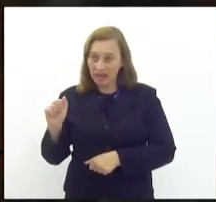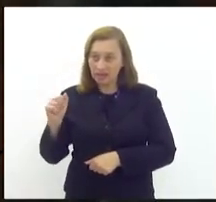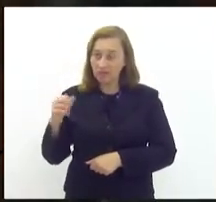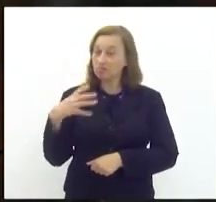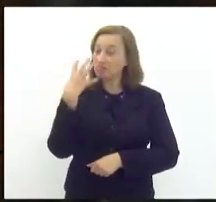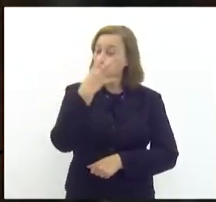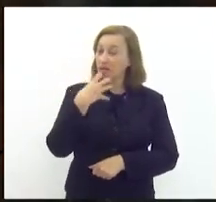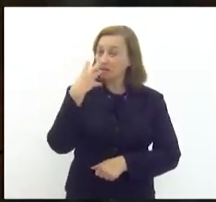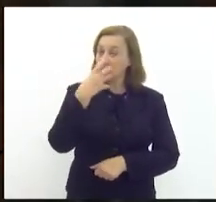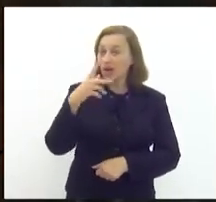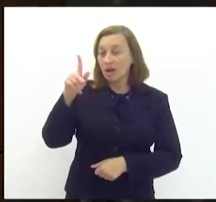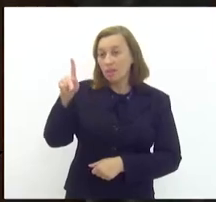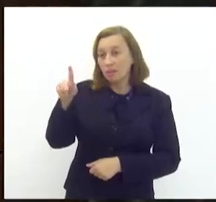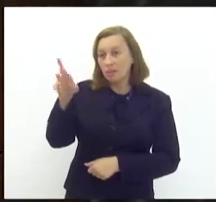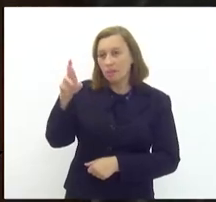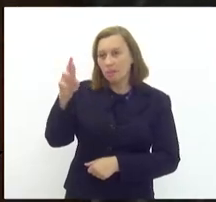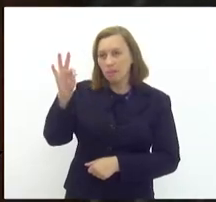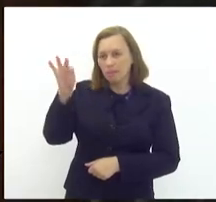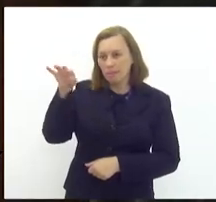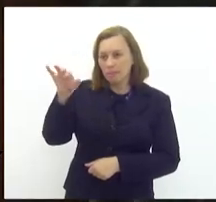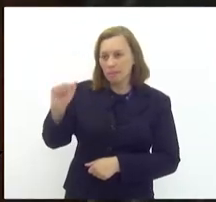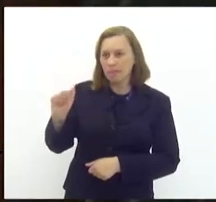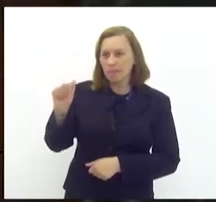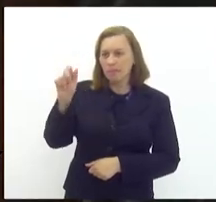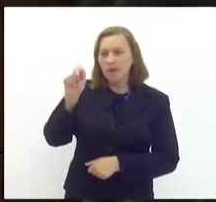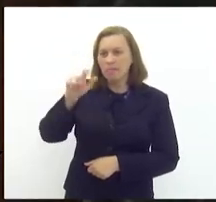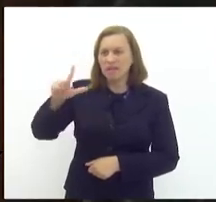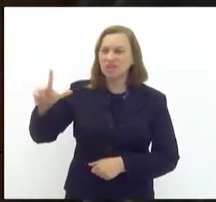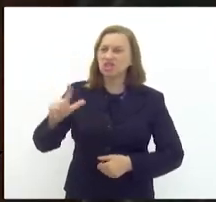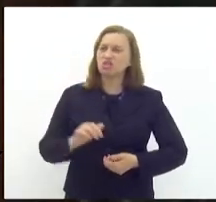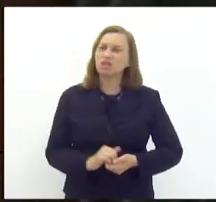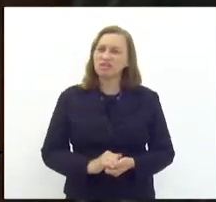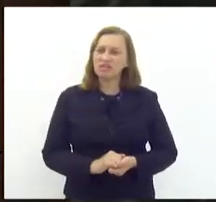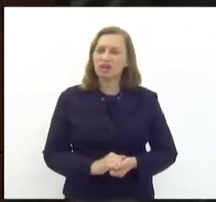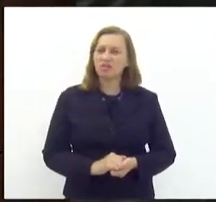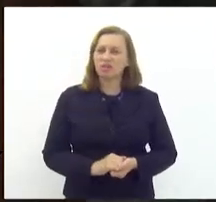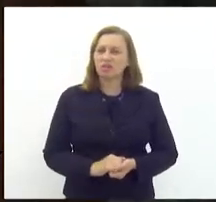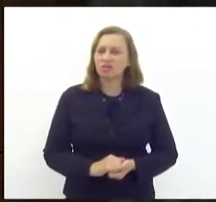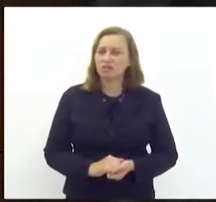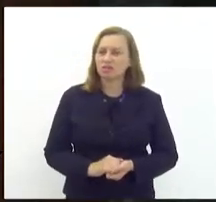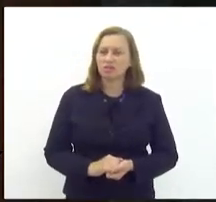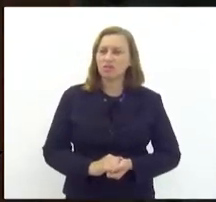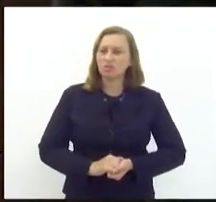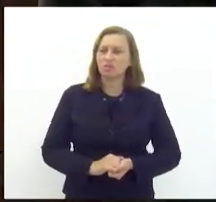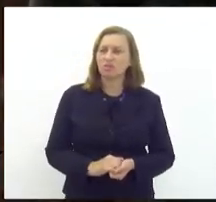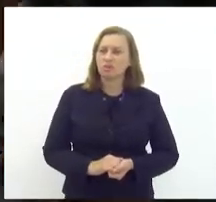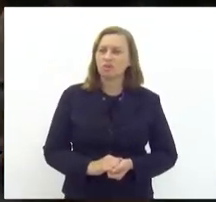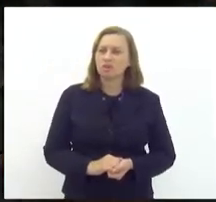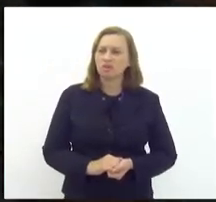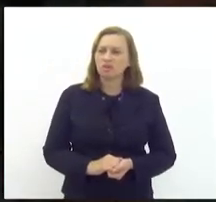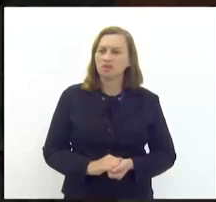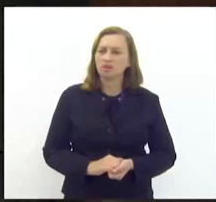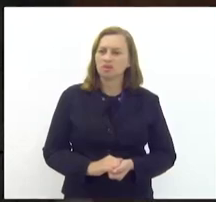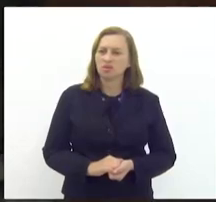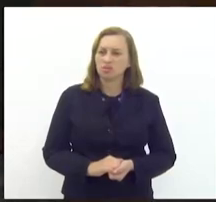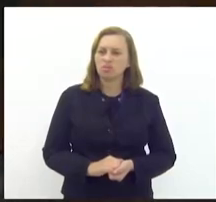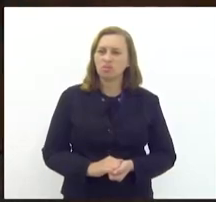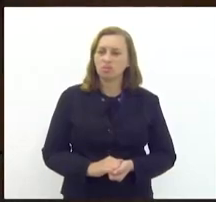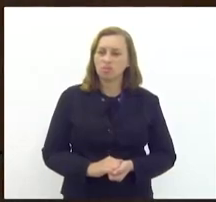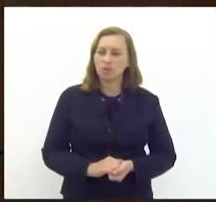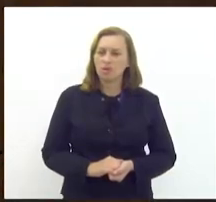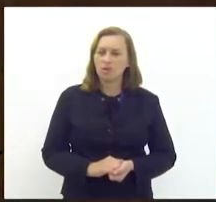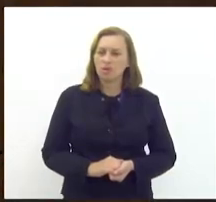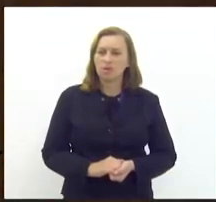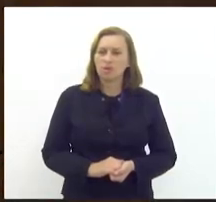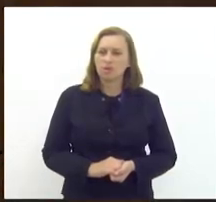Gil eu quero dizer que eu conheço a preta Gil há muito tempo aliás eu sou companheiro do Gilberto